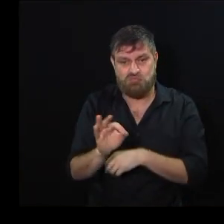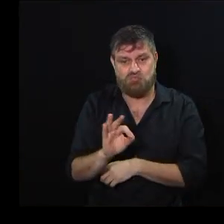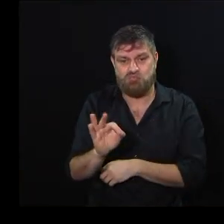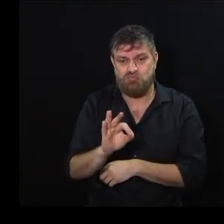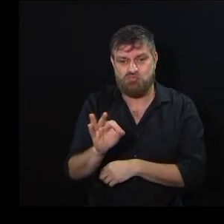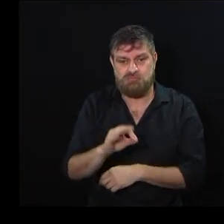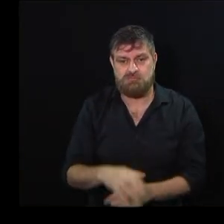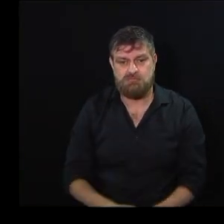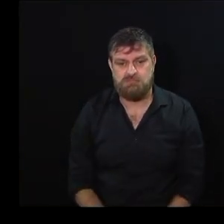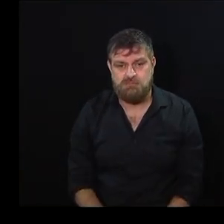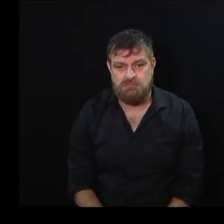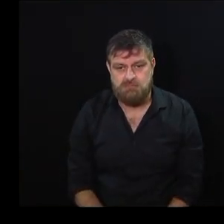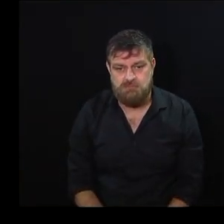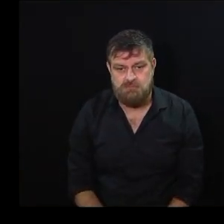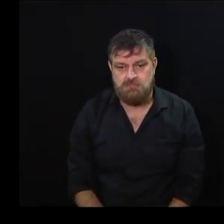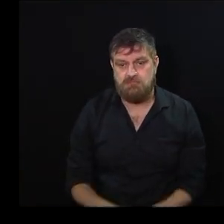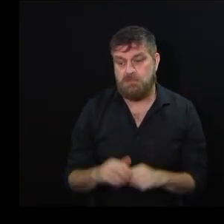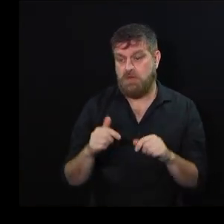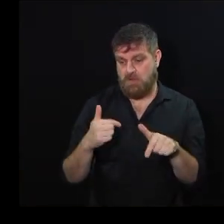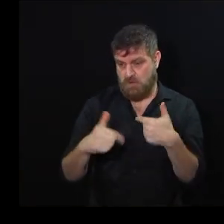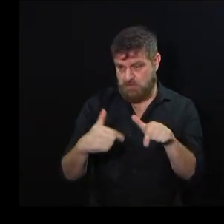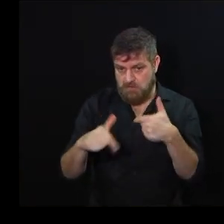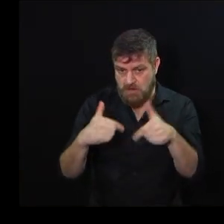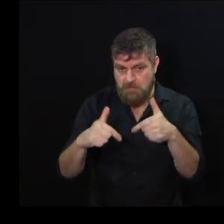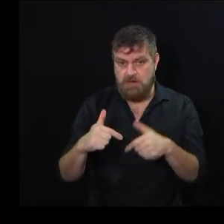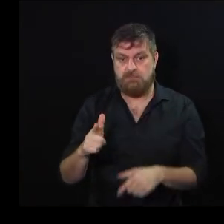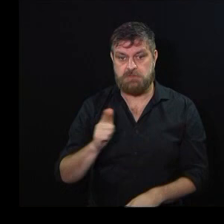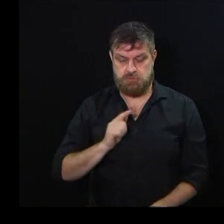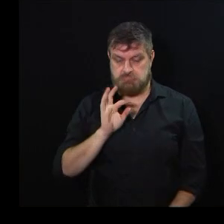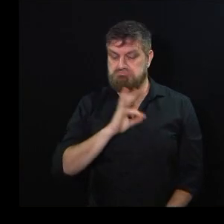Trabalhava super, ganhava muito bem.